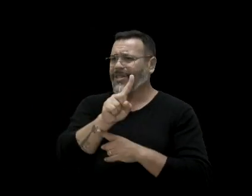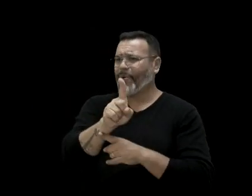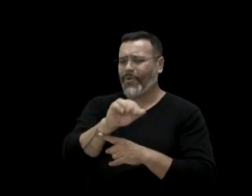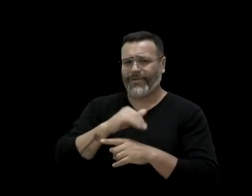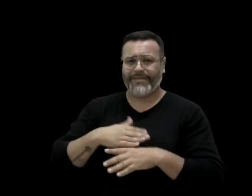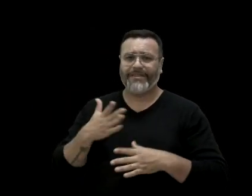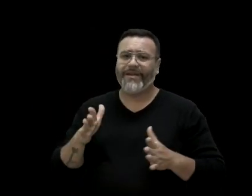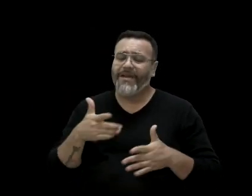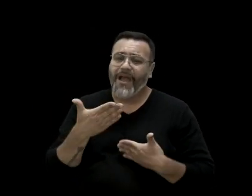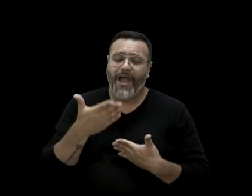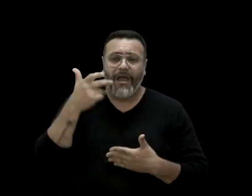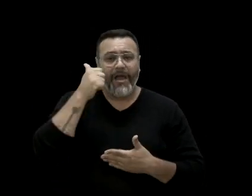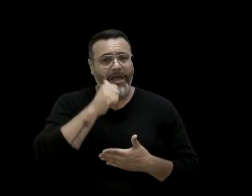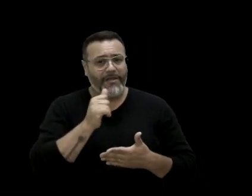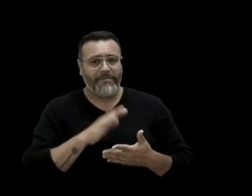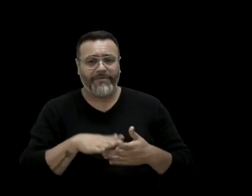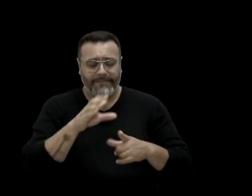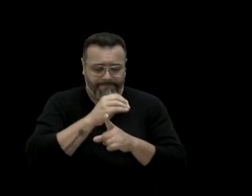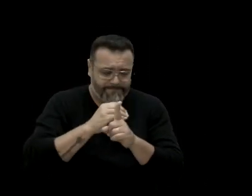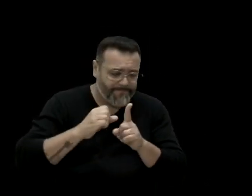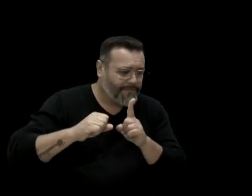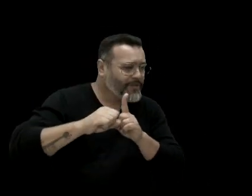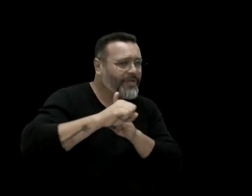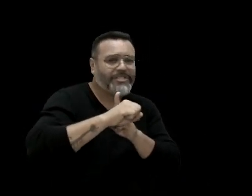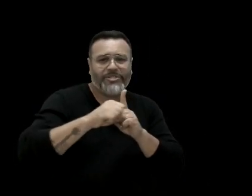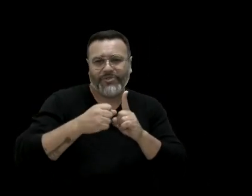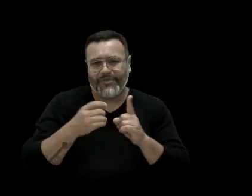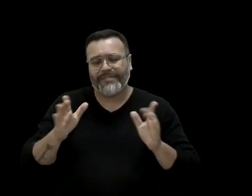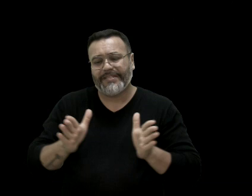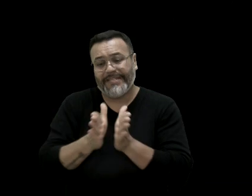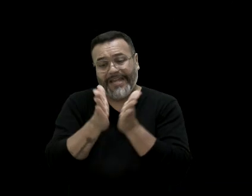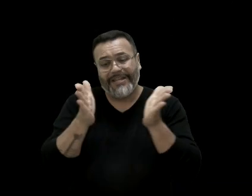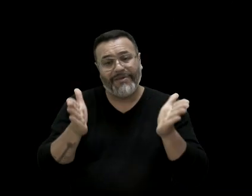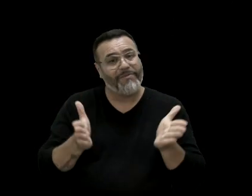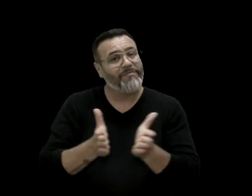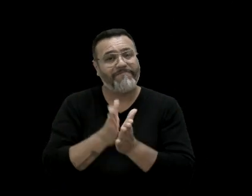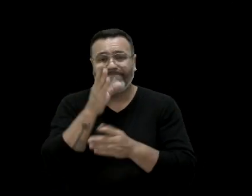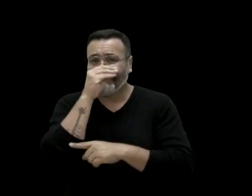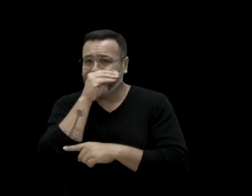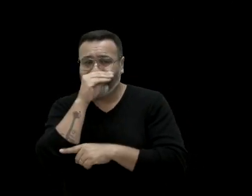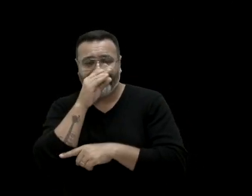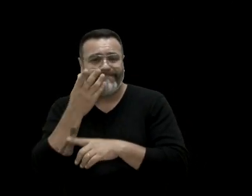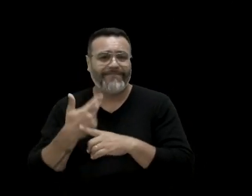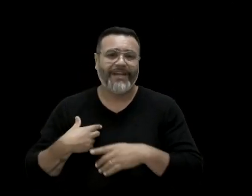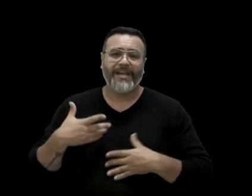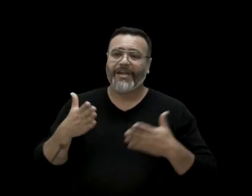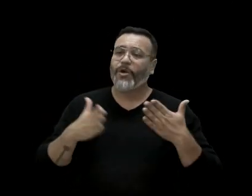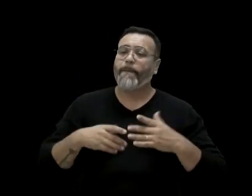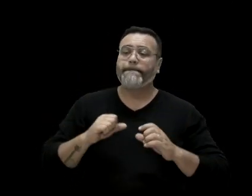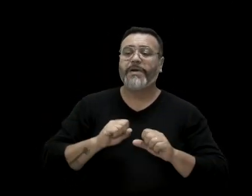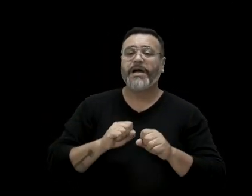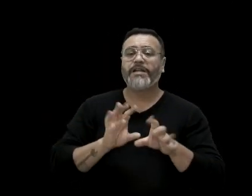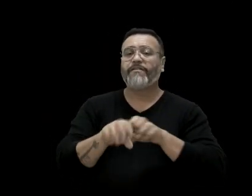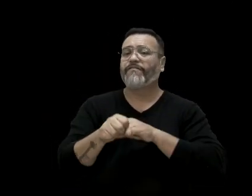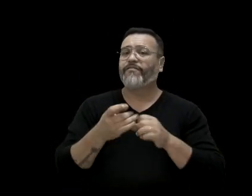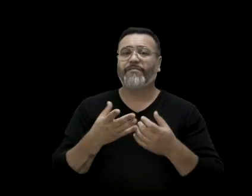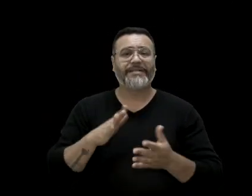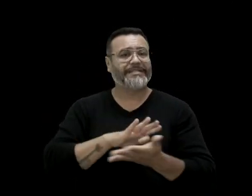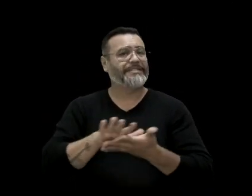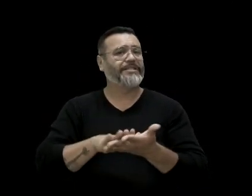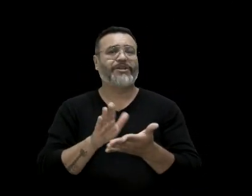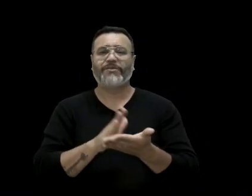maior vulnerabilidade social, mais jovens, de baixa escolaridade e que não têm uma situação conjugal